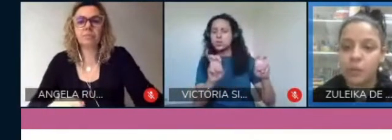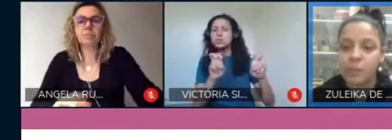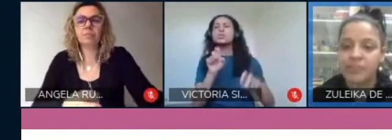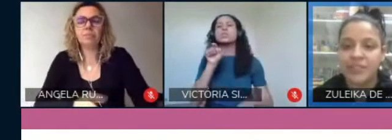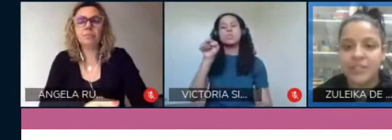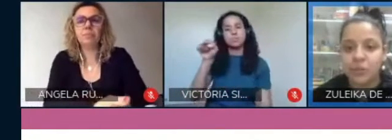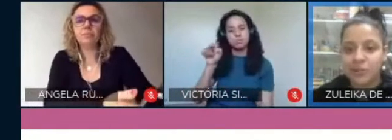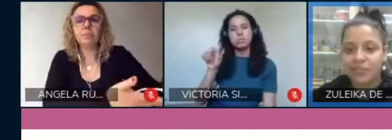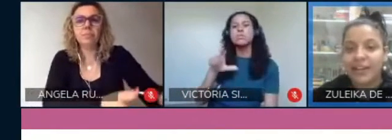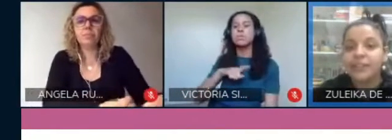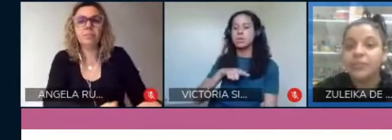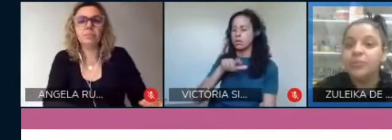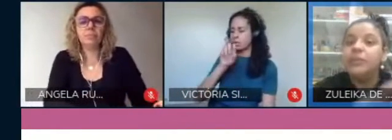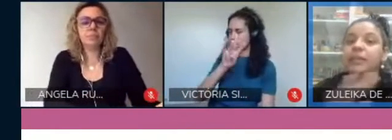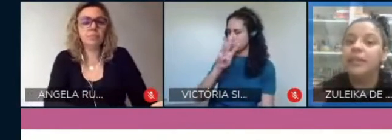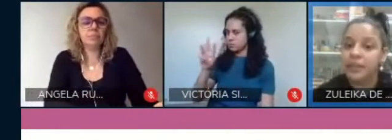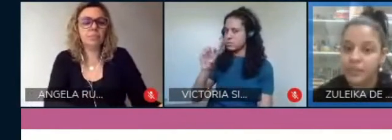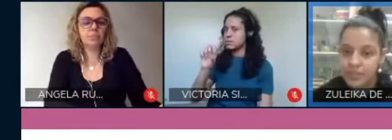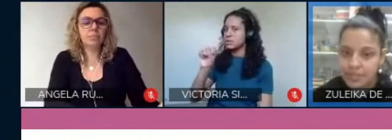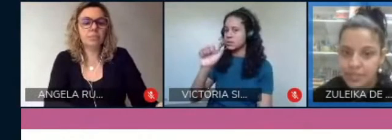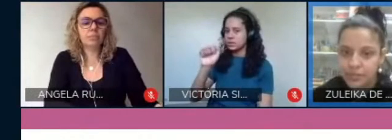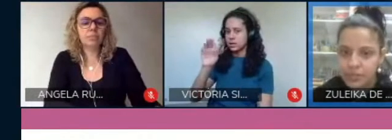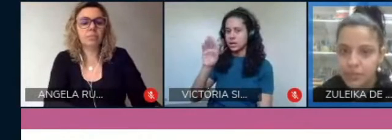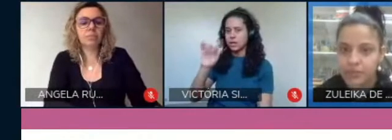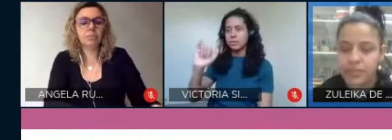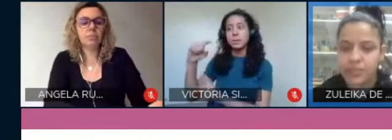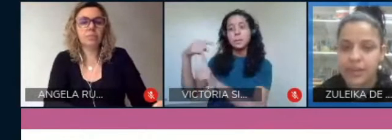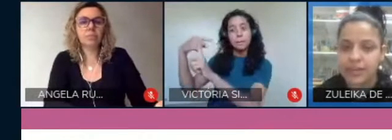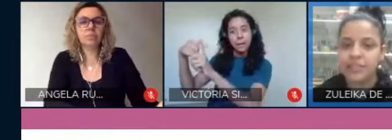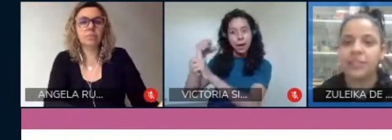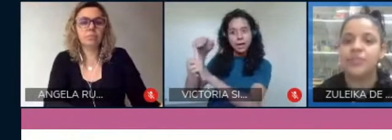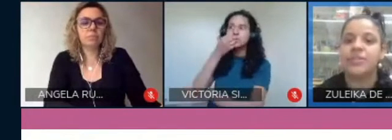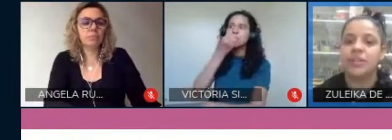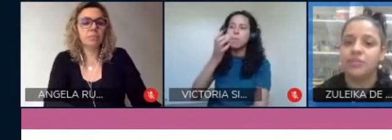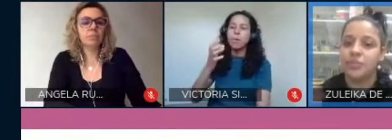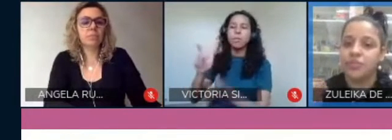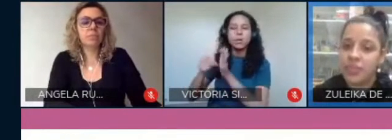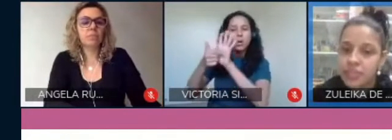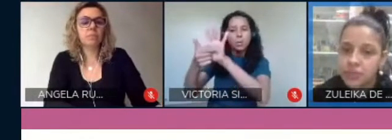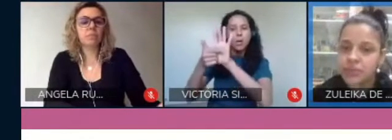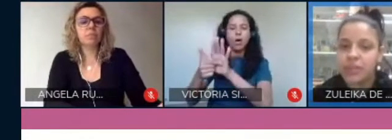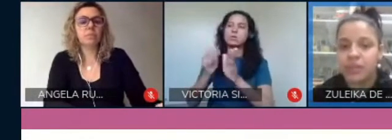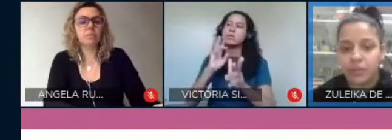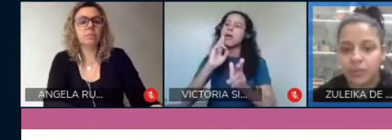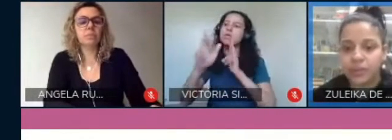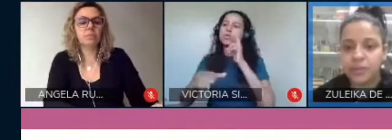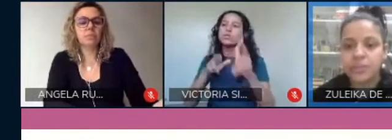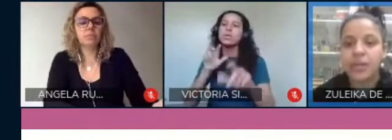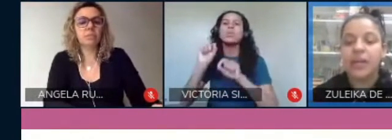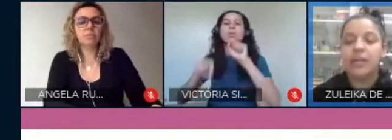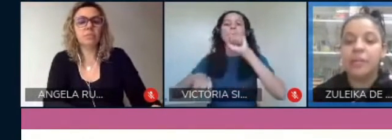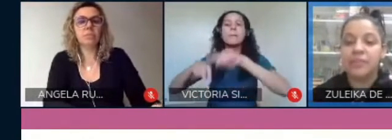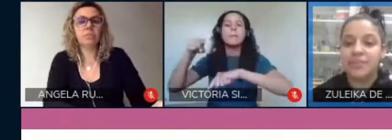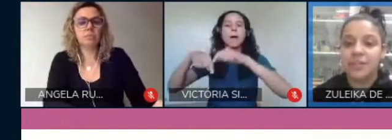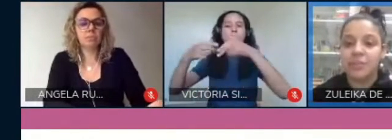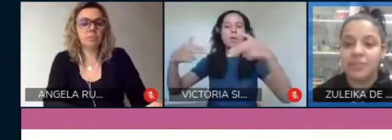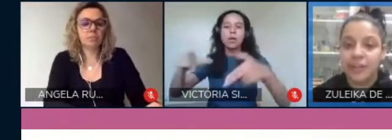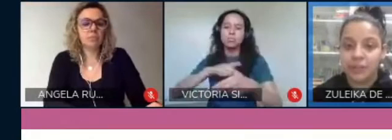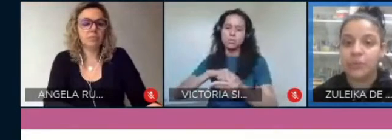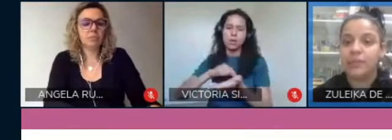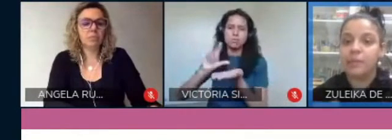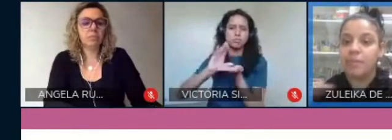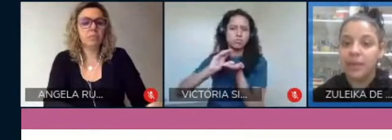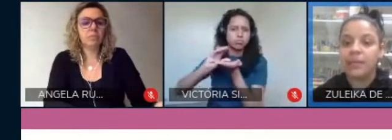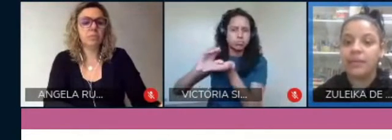boa opção para fazer uma varredura nos acervos da universidade, né, nos acervos físicos e eletrônicos, e para fazer